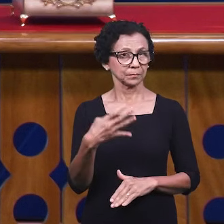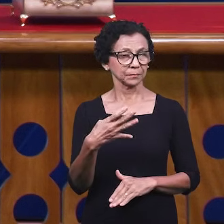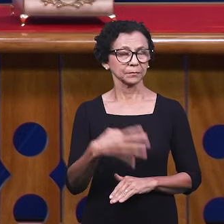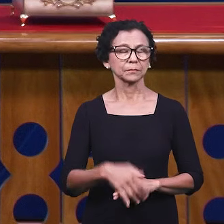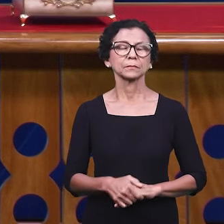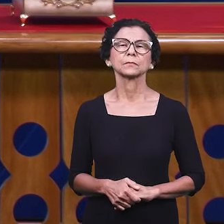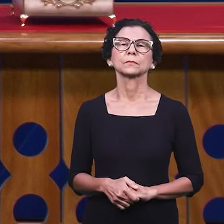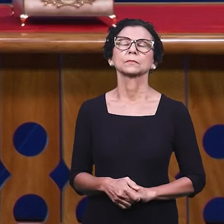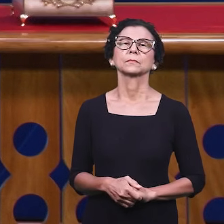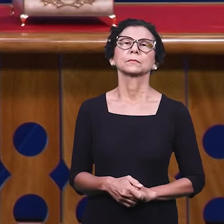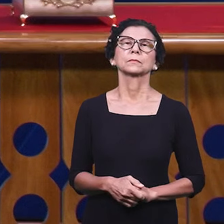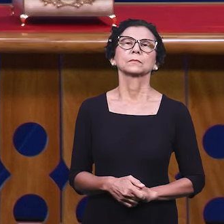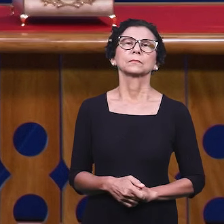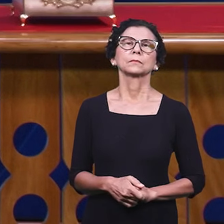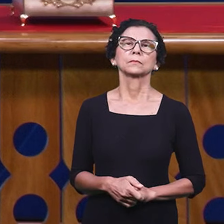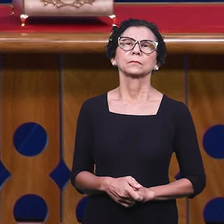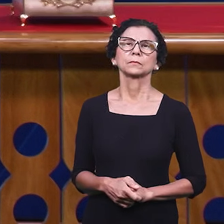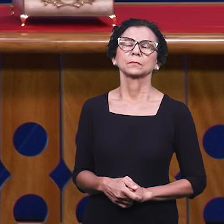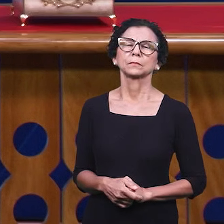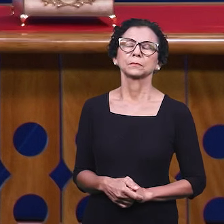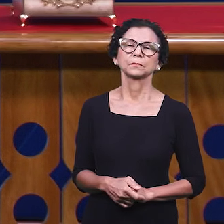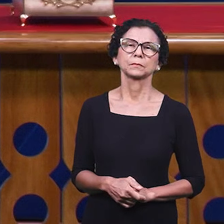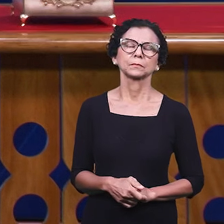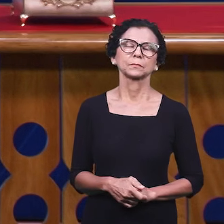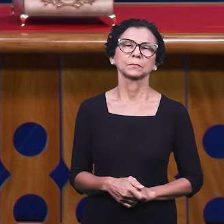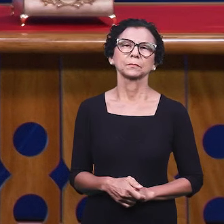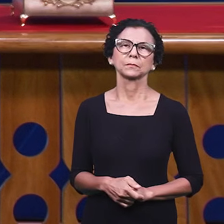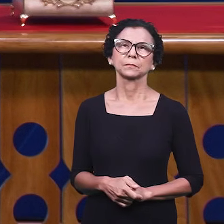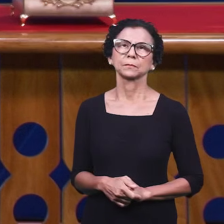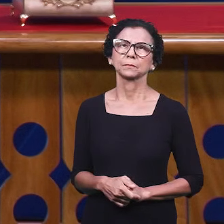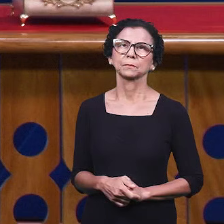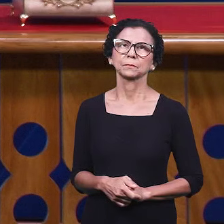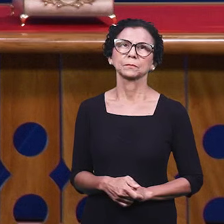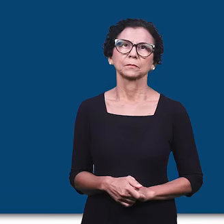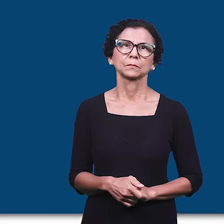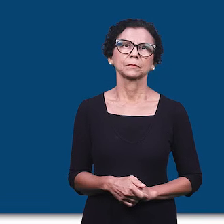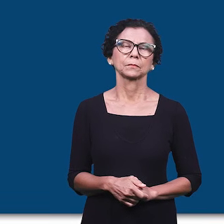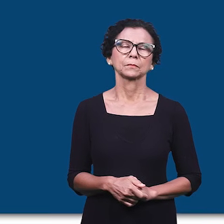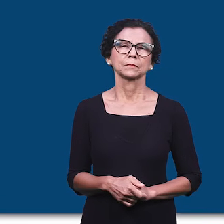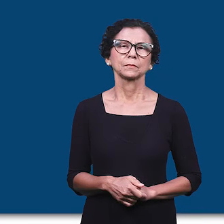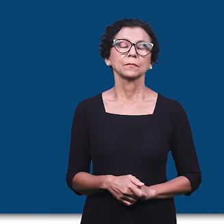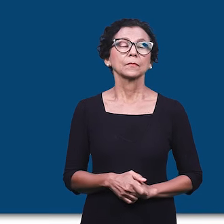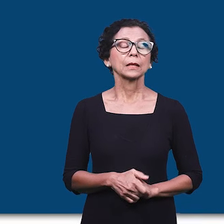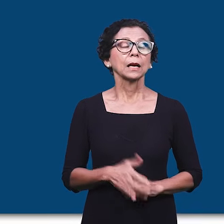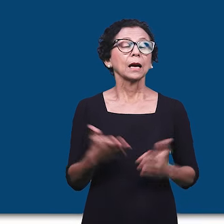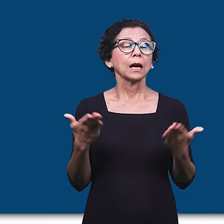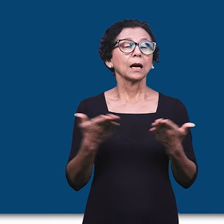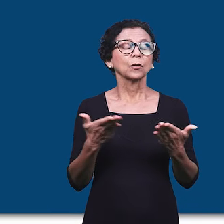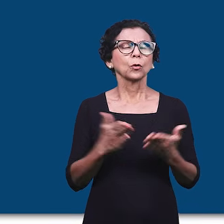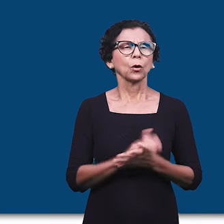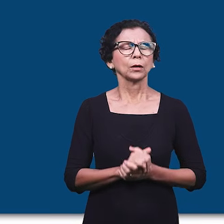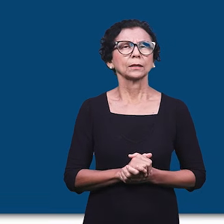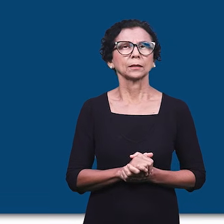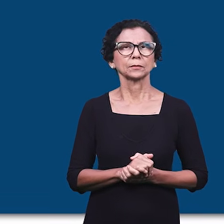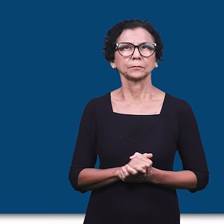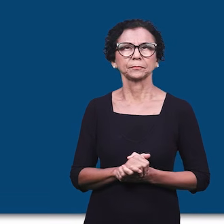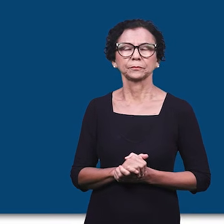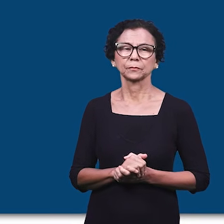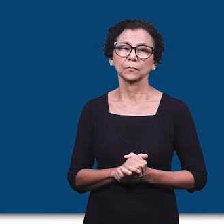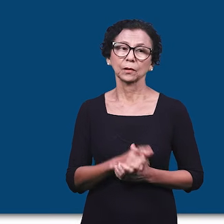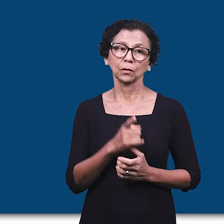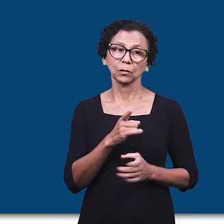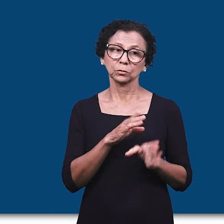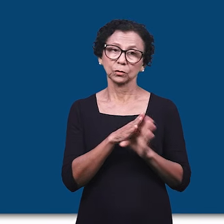ao 14. Vamos ler. Vai ser projetado. E diz assim: Vem, pois, agora, e